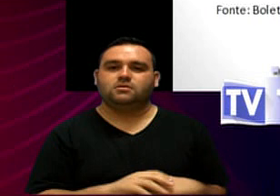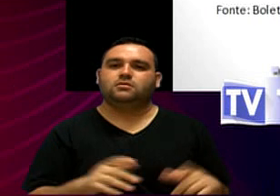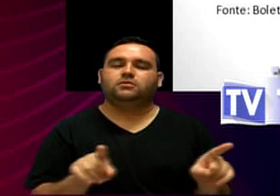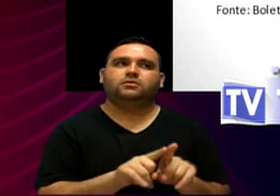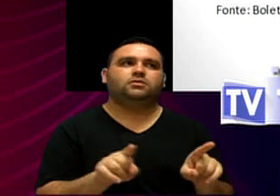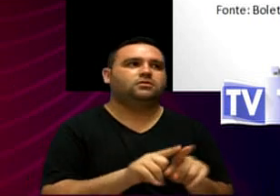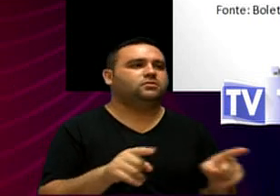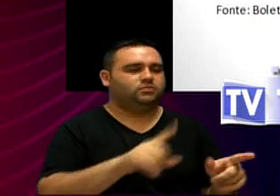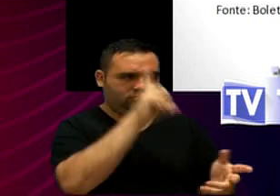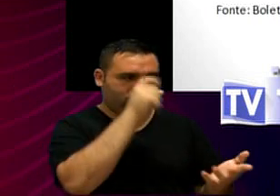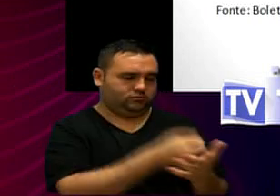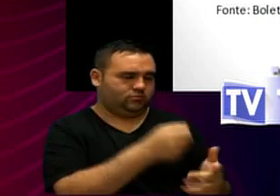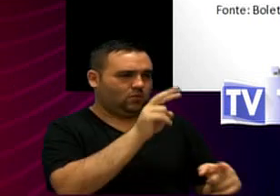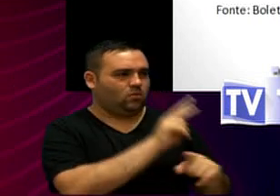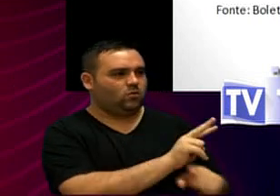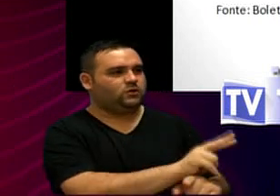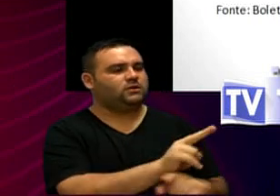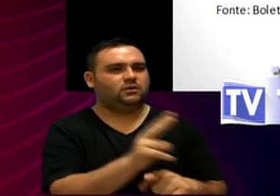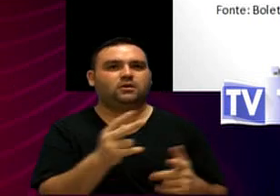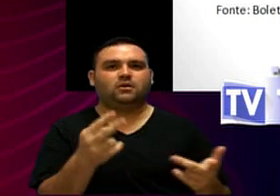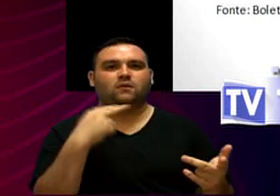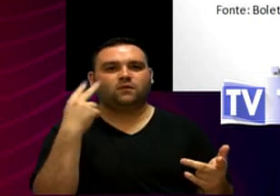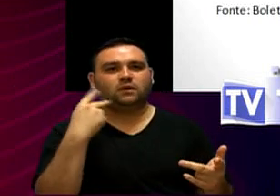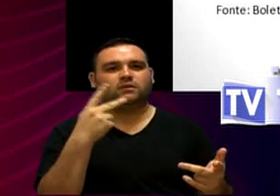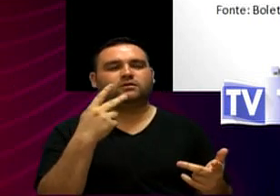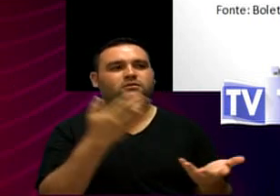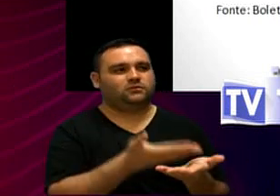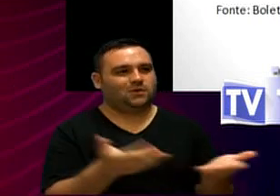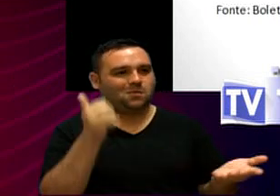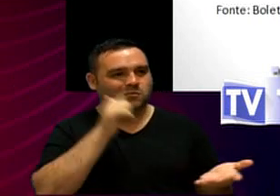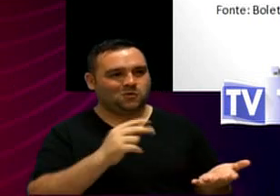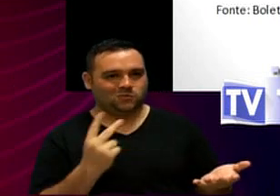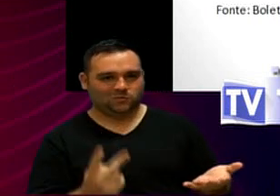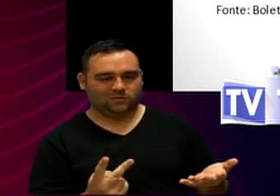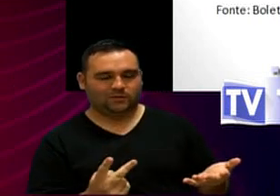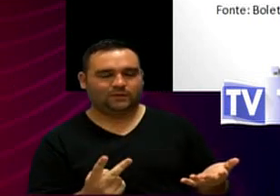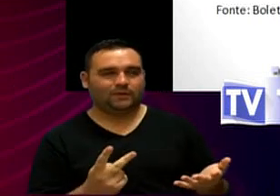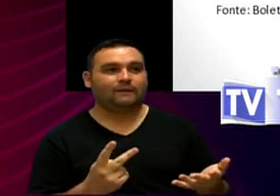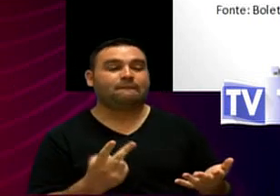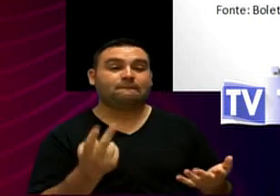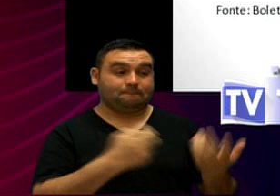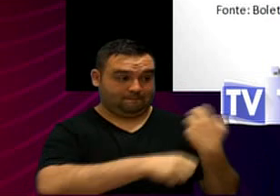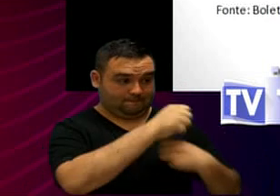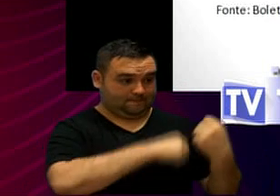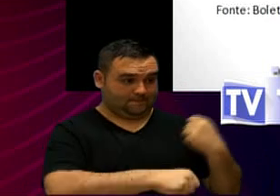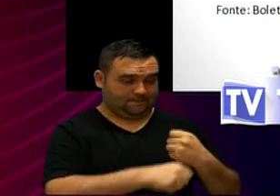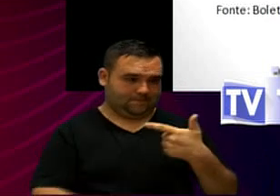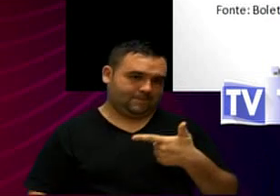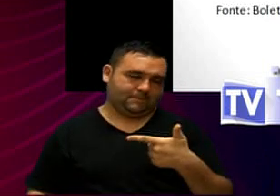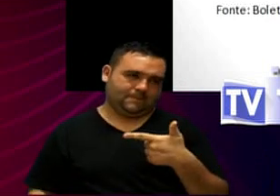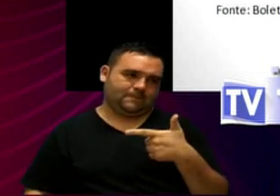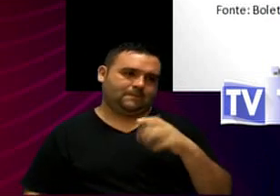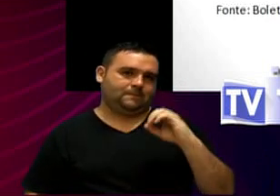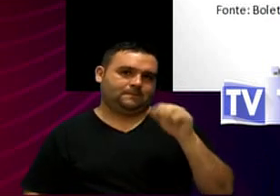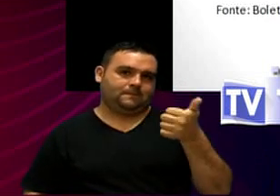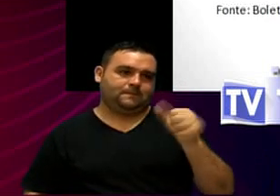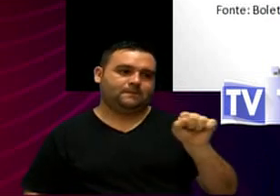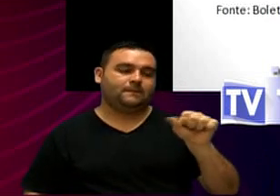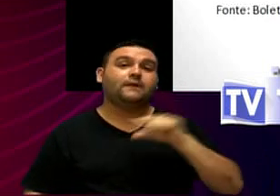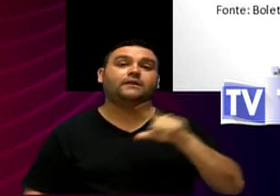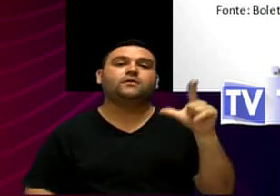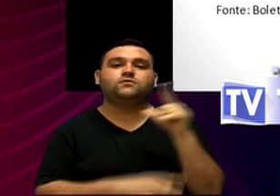Medidas protetivas, vereadoras Yara e Fernanda, no ano de 2018